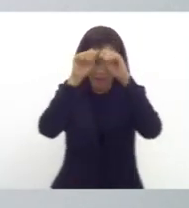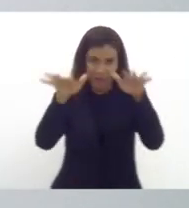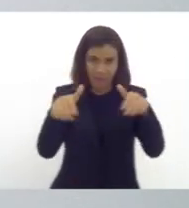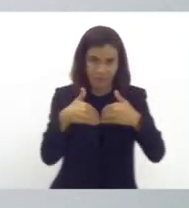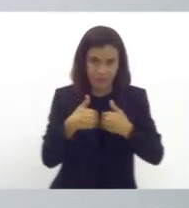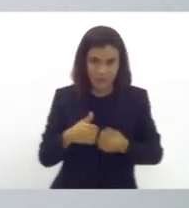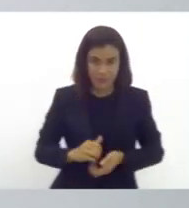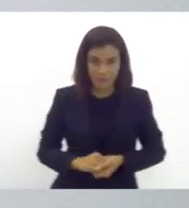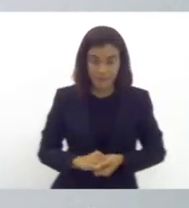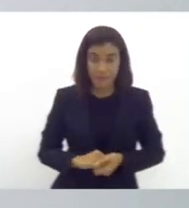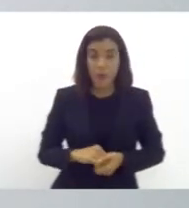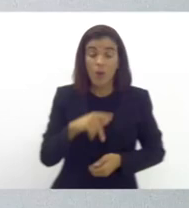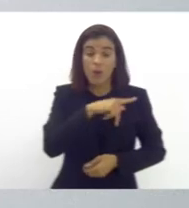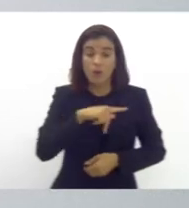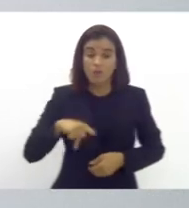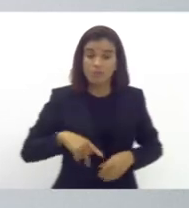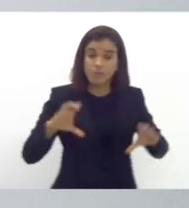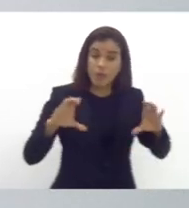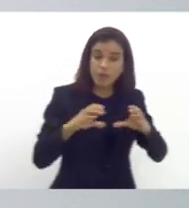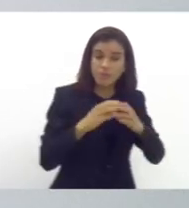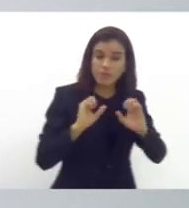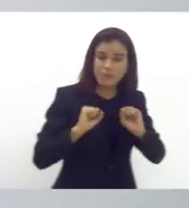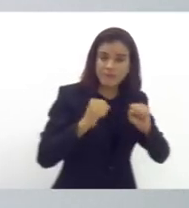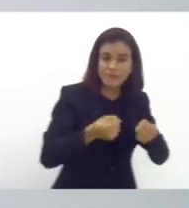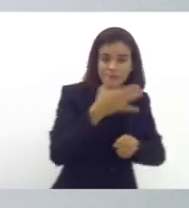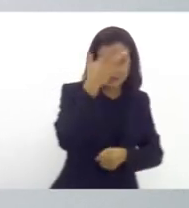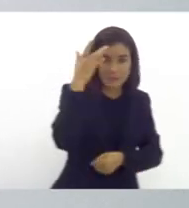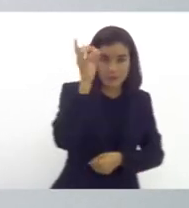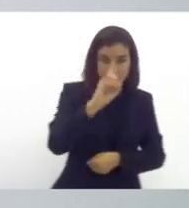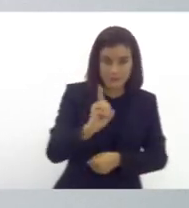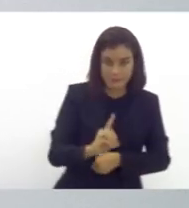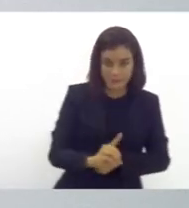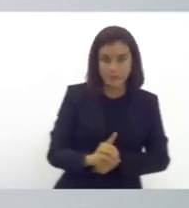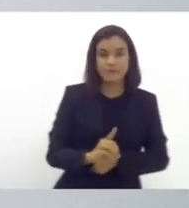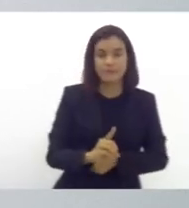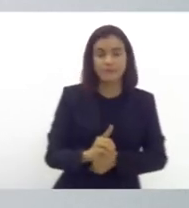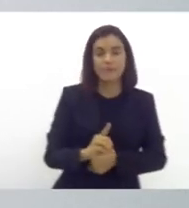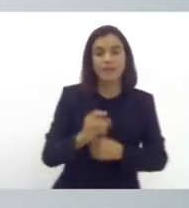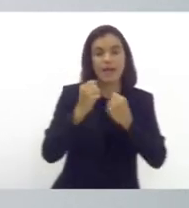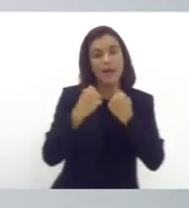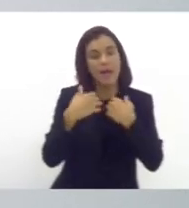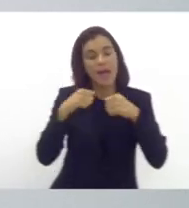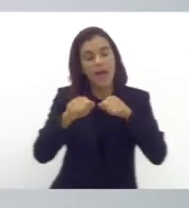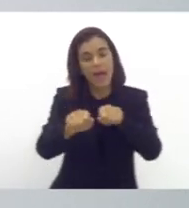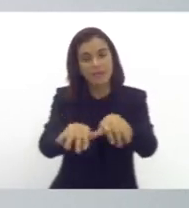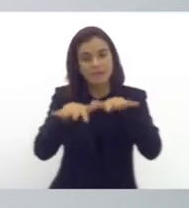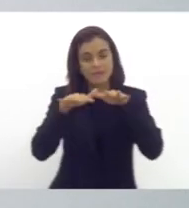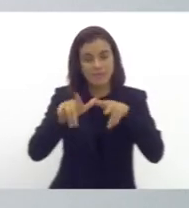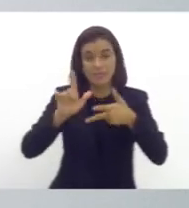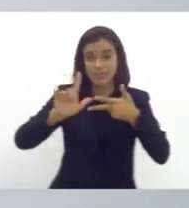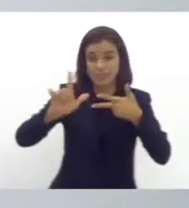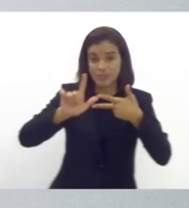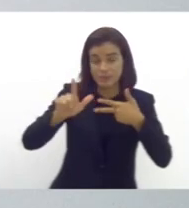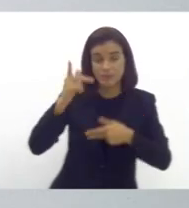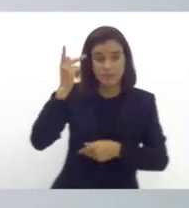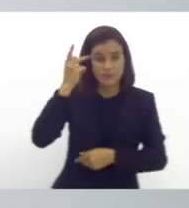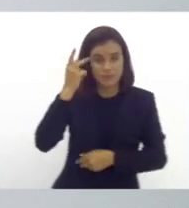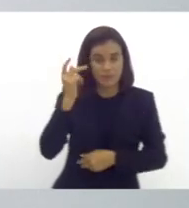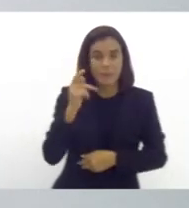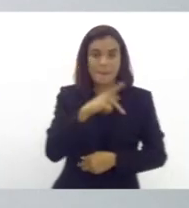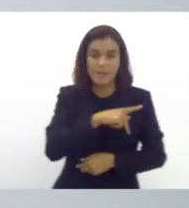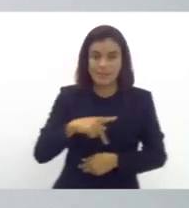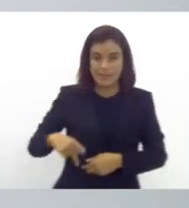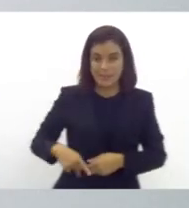presidente da Comissão da Defesa das pessoas com deficiência da Assembleia Legislativa de São Paulo a presidenta a deputada Andreia